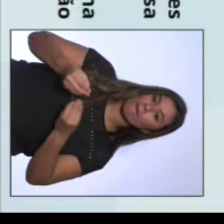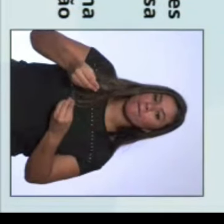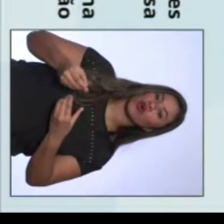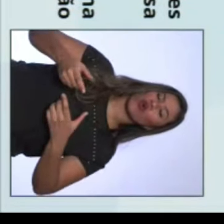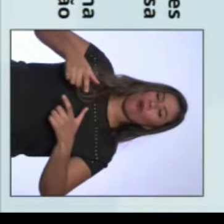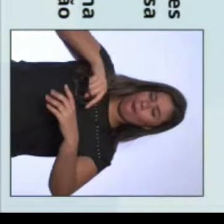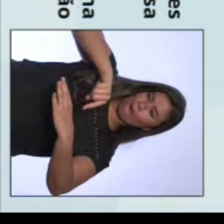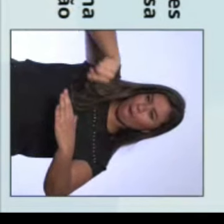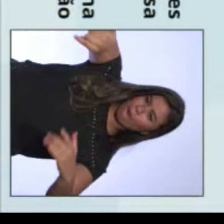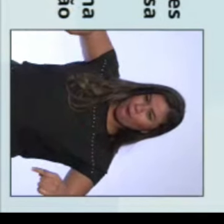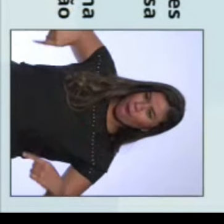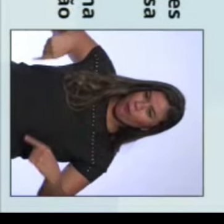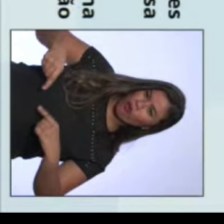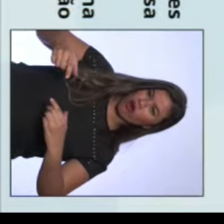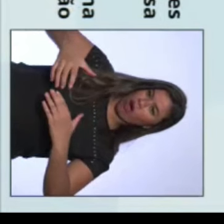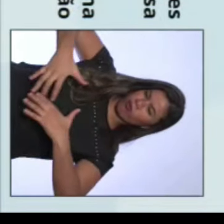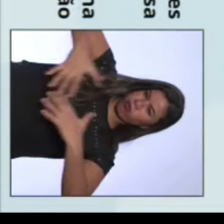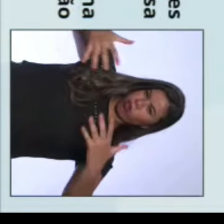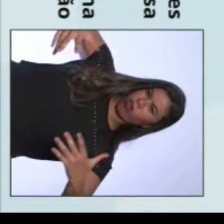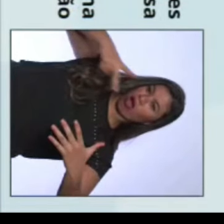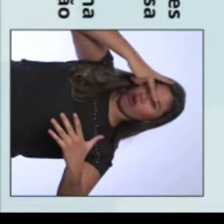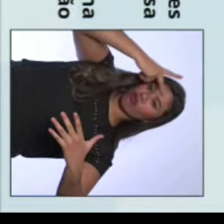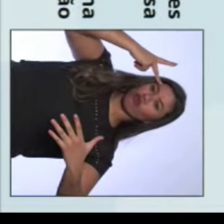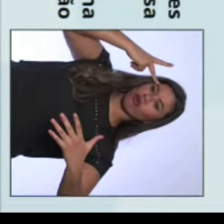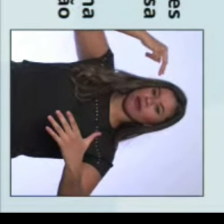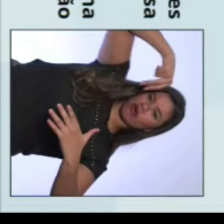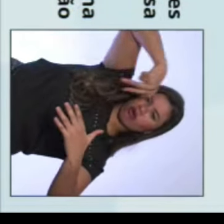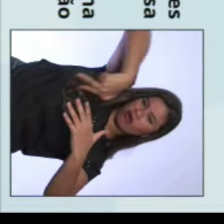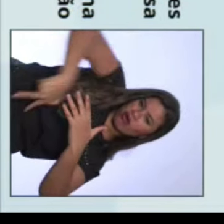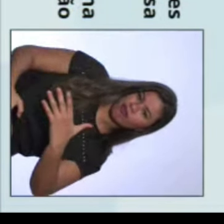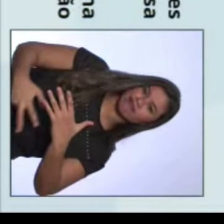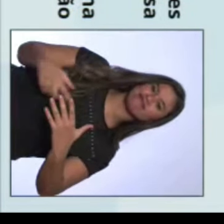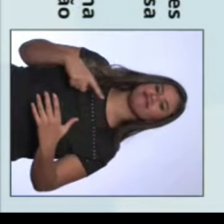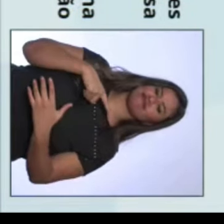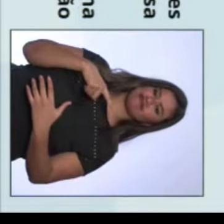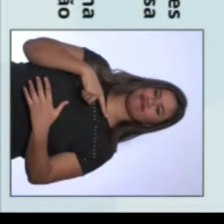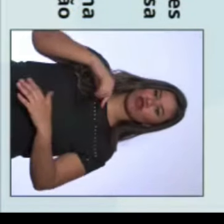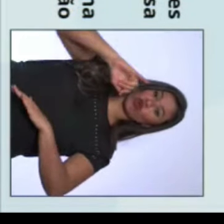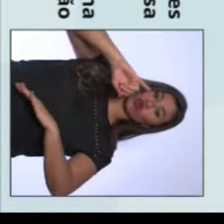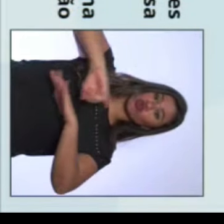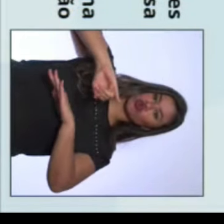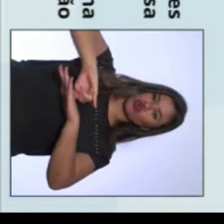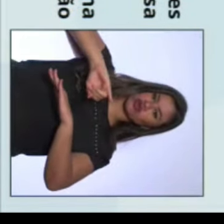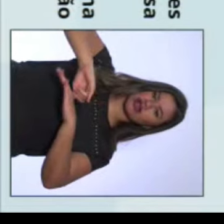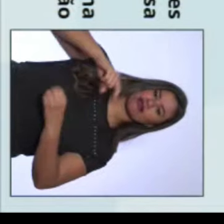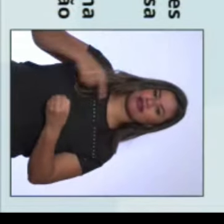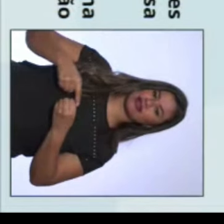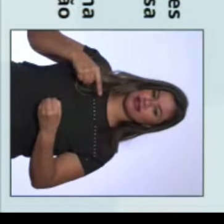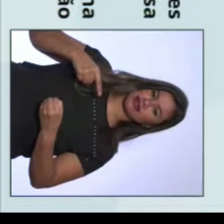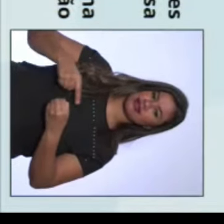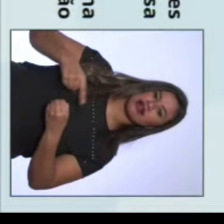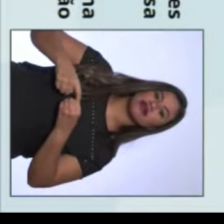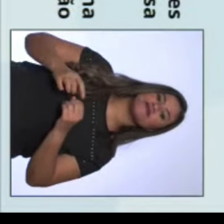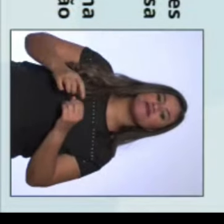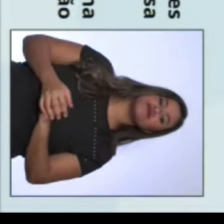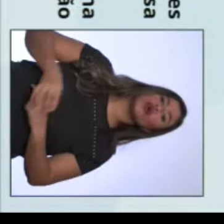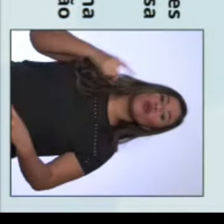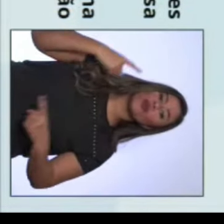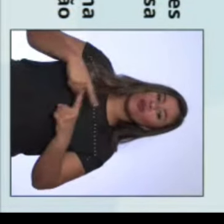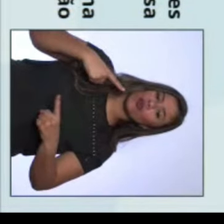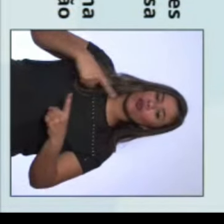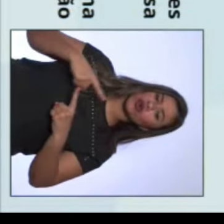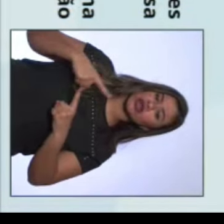surgiu no centro da cidade. Por quê? A descoberta também de uma mina de tanzanita levou exploradores à exploração ilegal